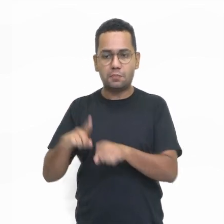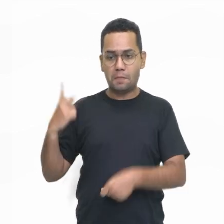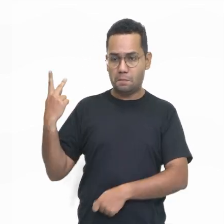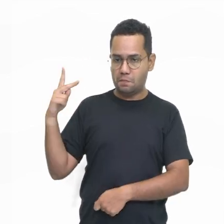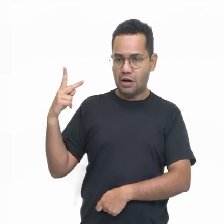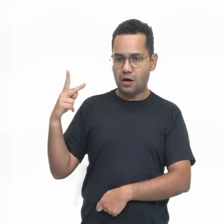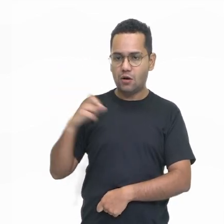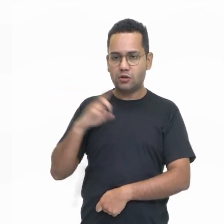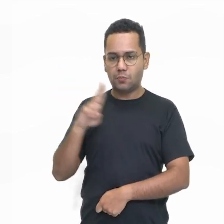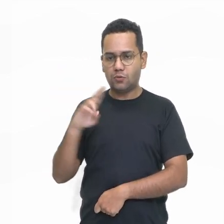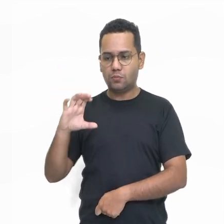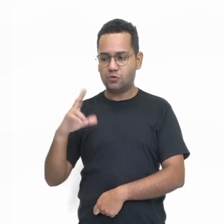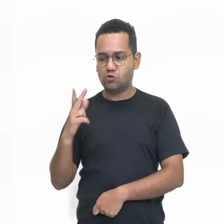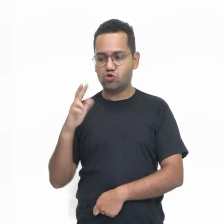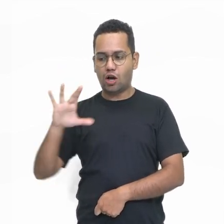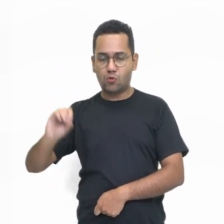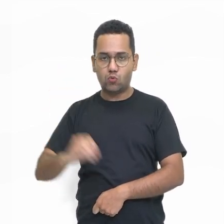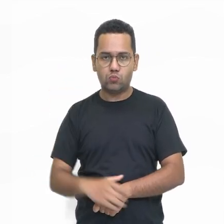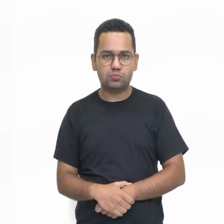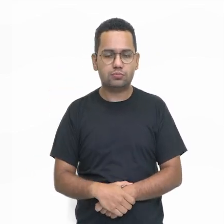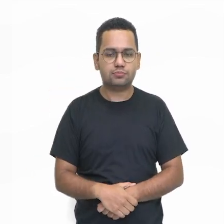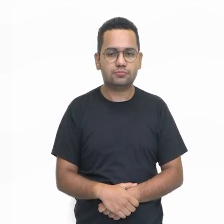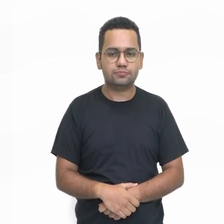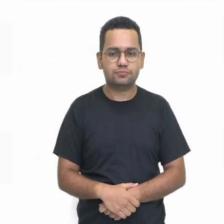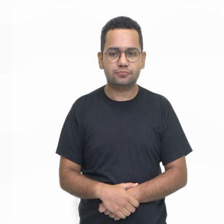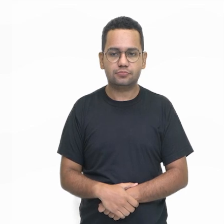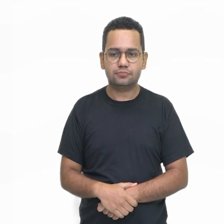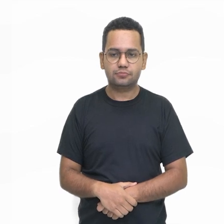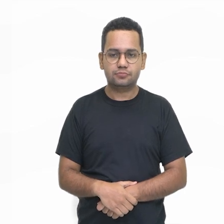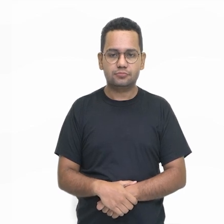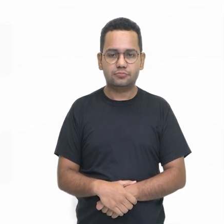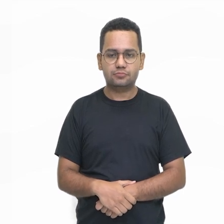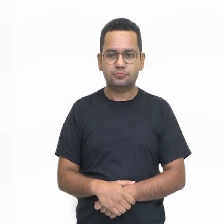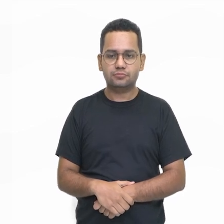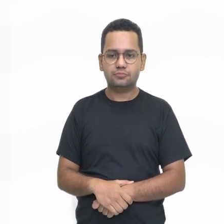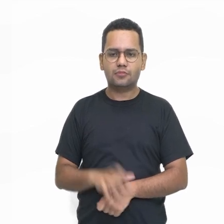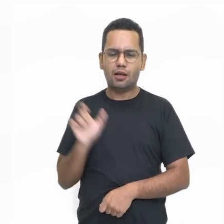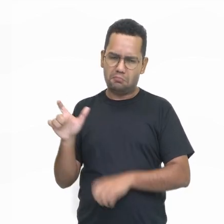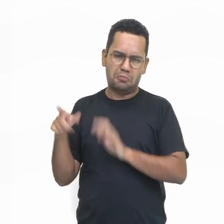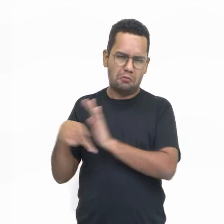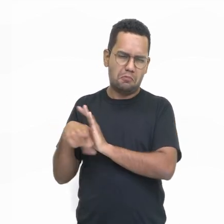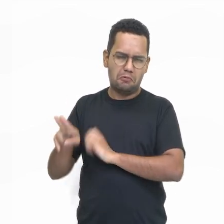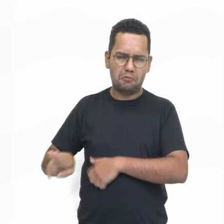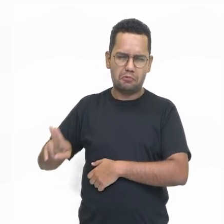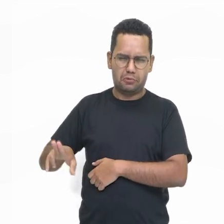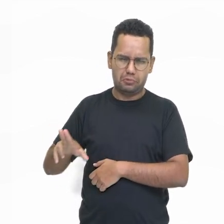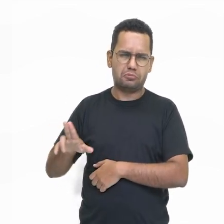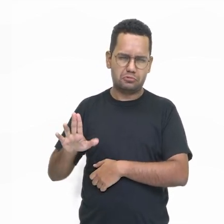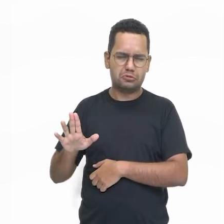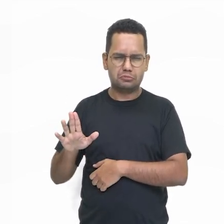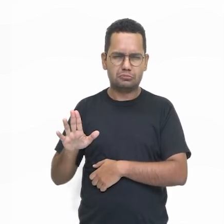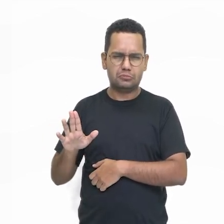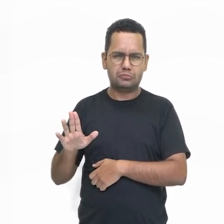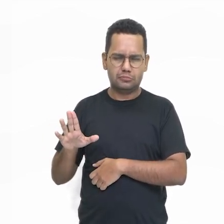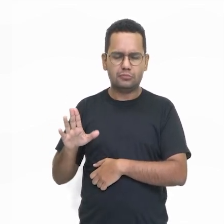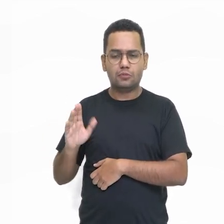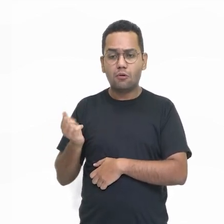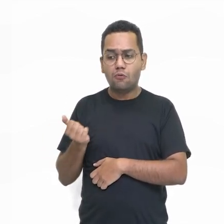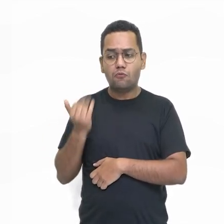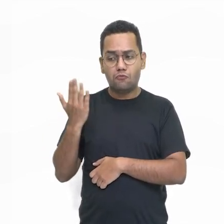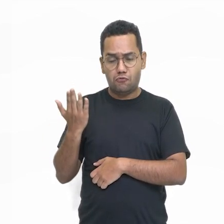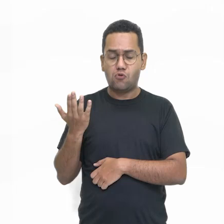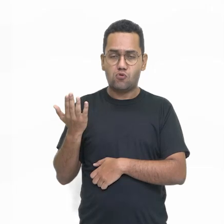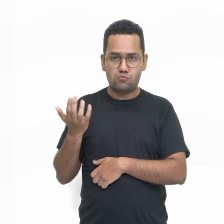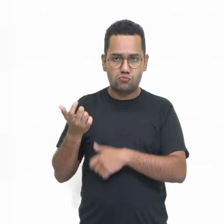onde é chamado de Chaco, né, pelos populares dessa localização aí, fora do território